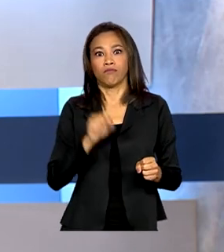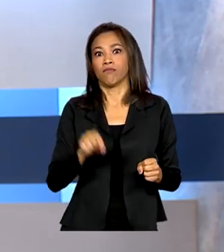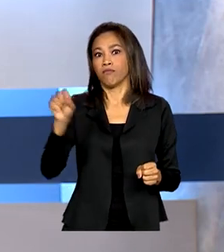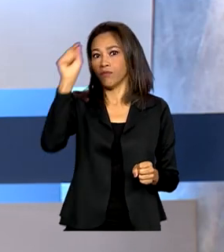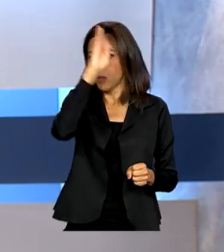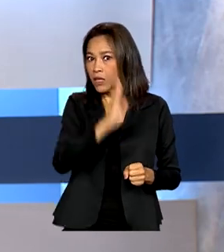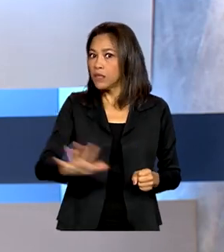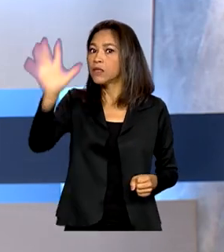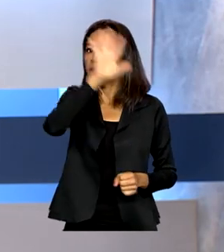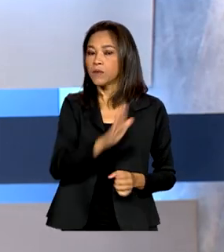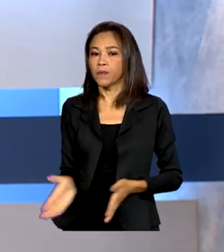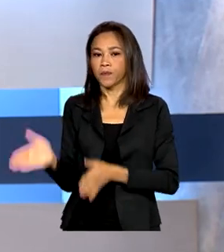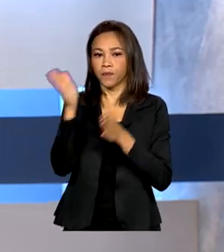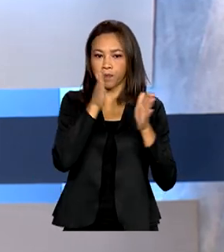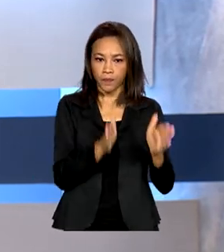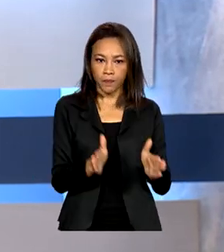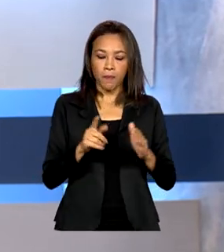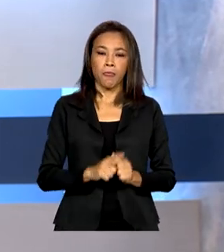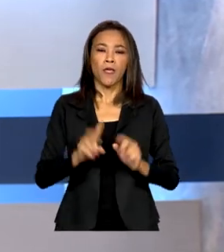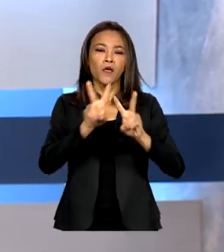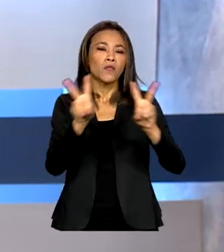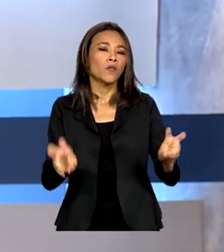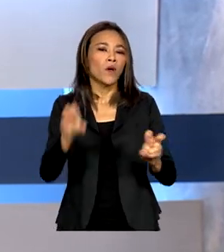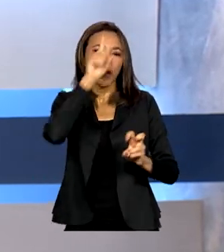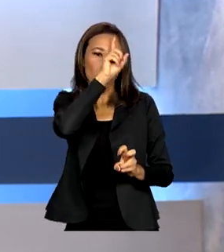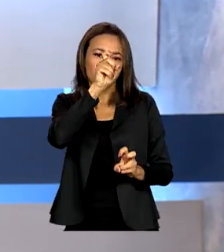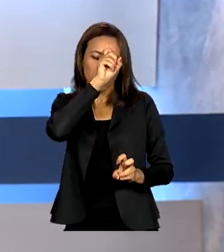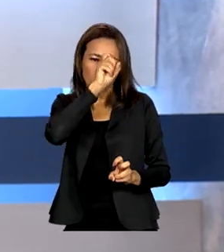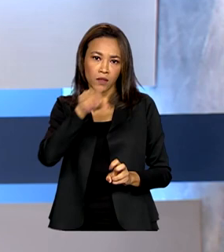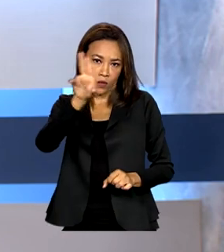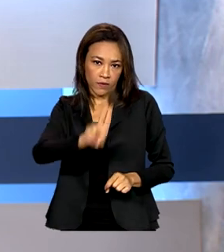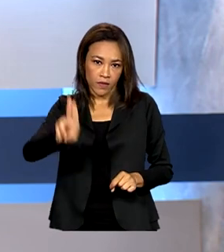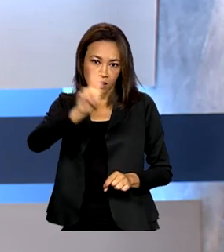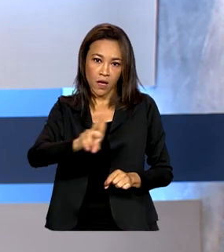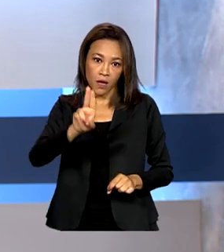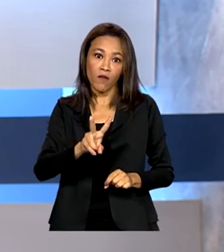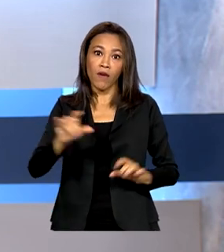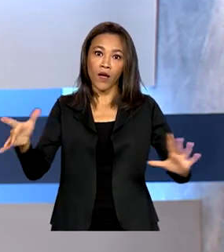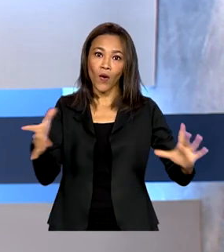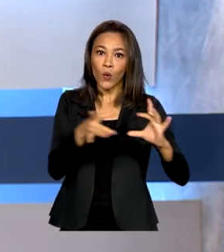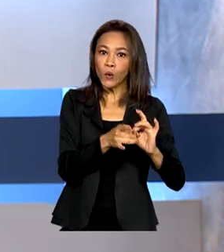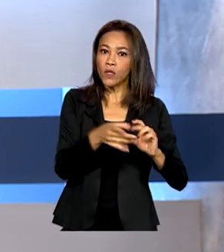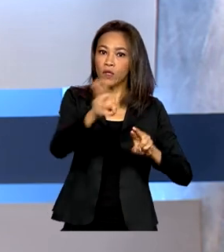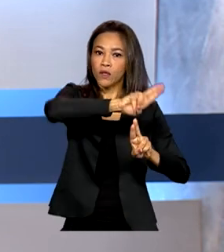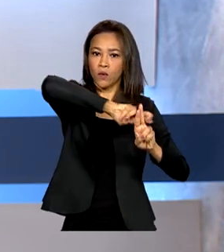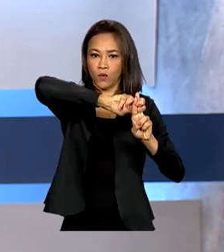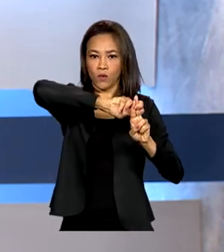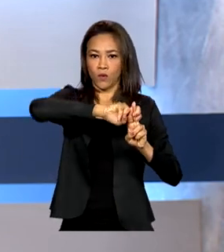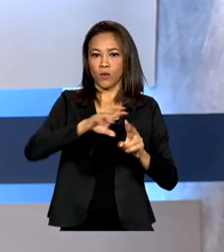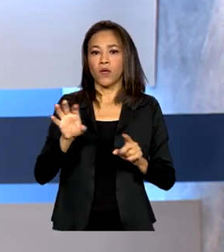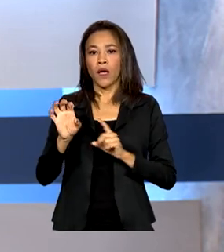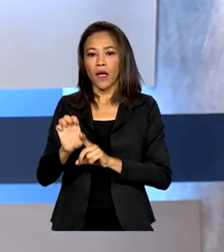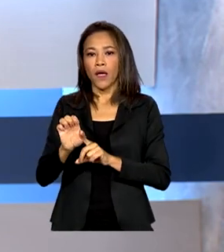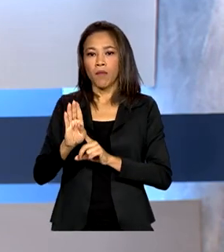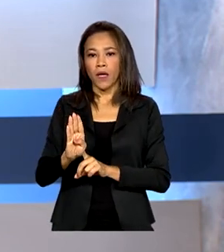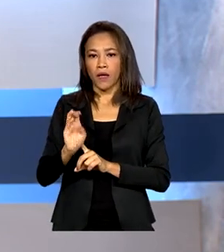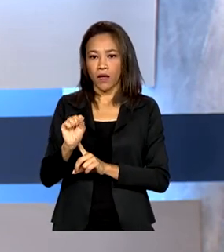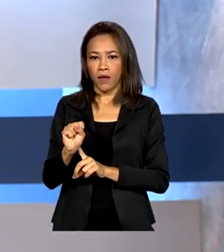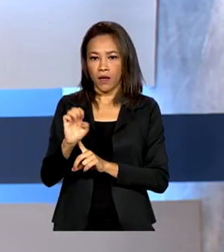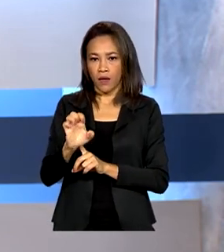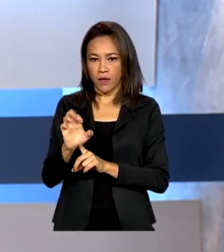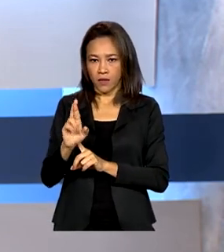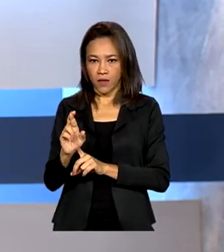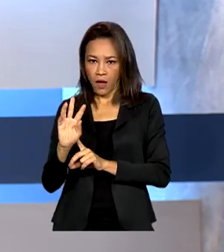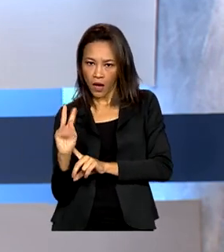A gestão de hospitais universitários vai priorizar a integração com o SUS. A EBSER, vinculada ao Ministério da Educação,